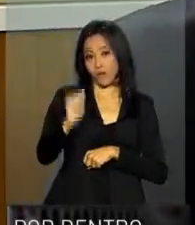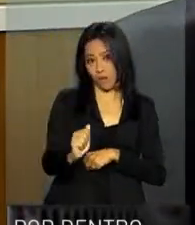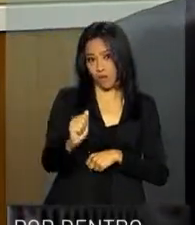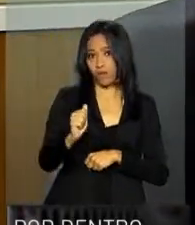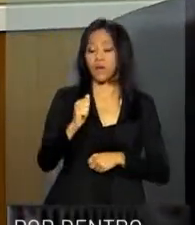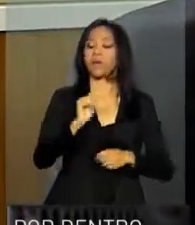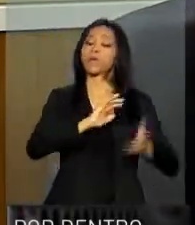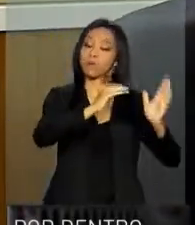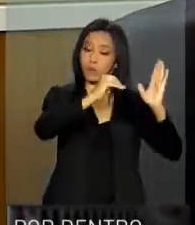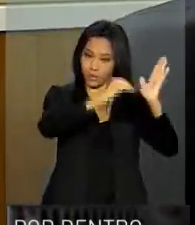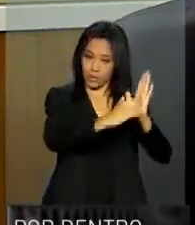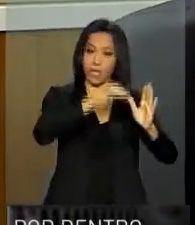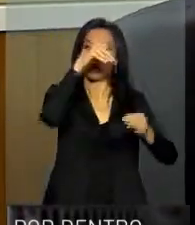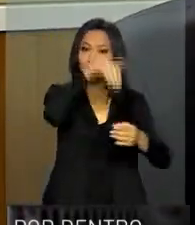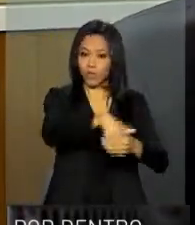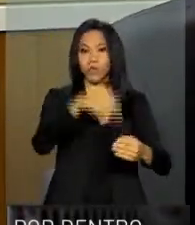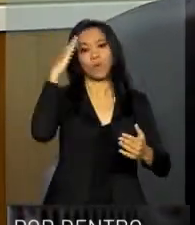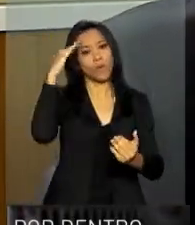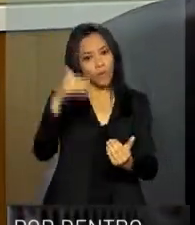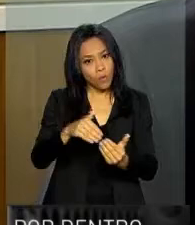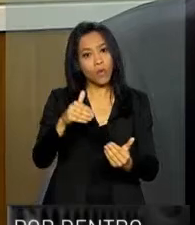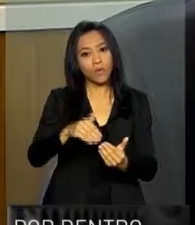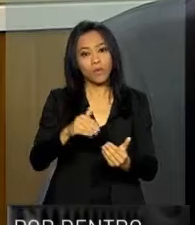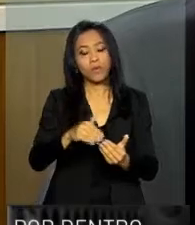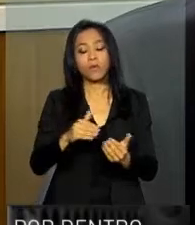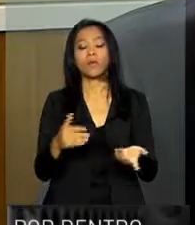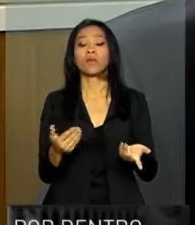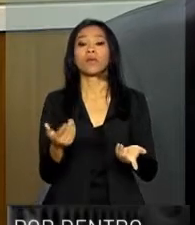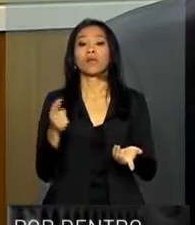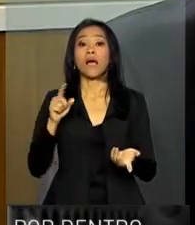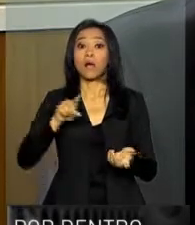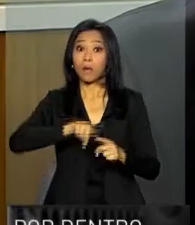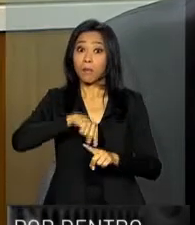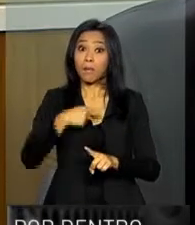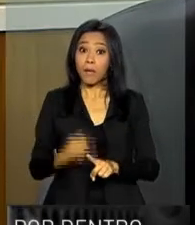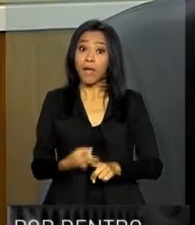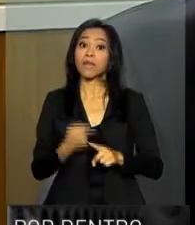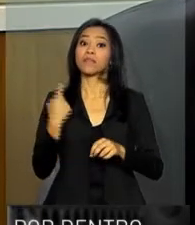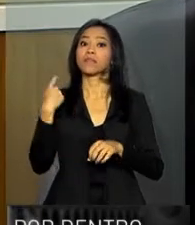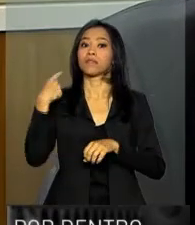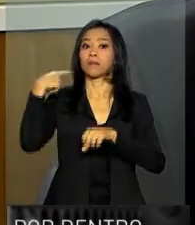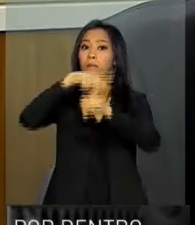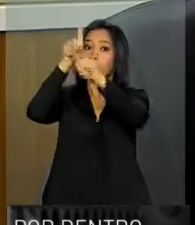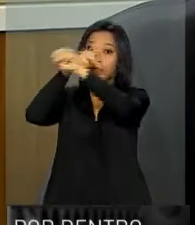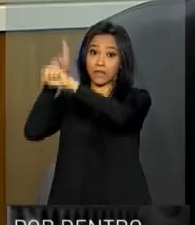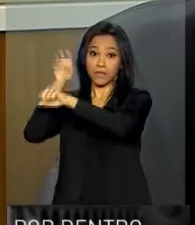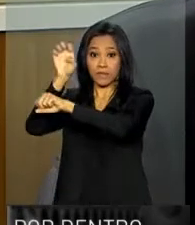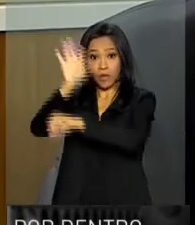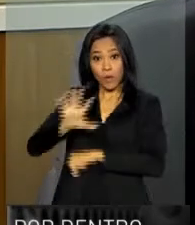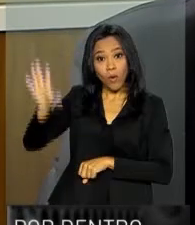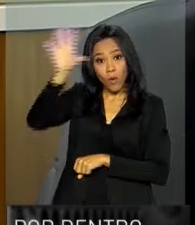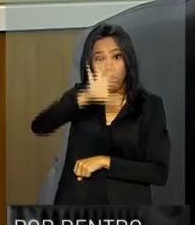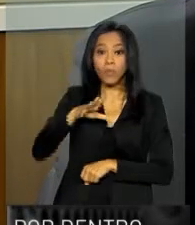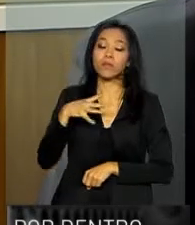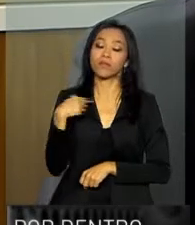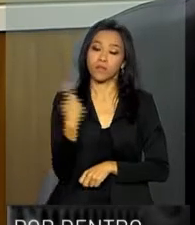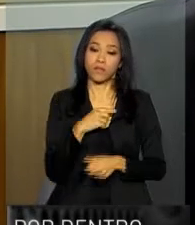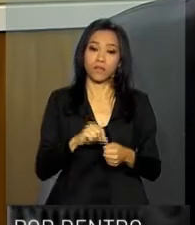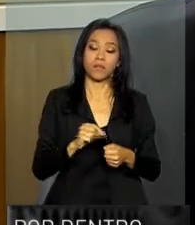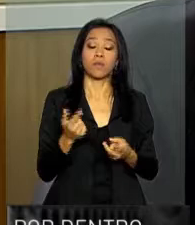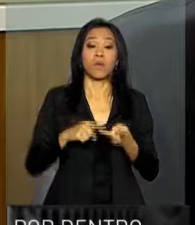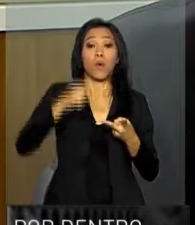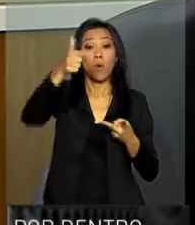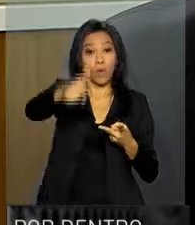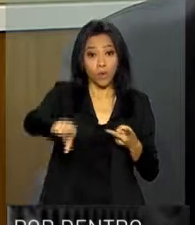votou e seguimos em frente agora para mais países da europa também é foram erros